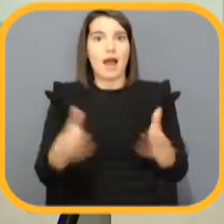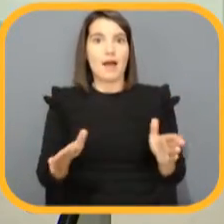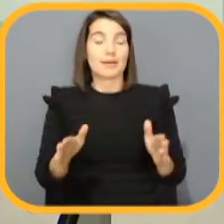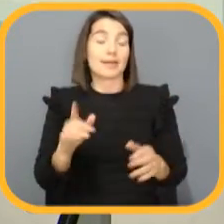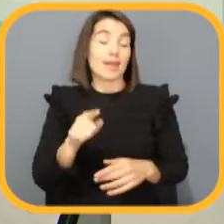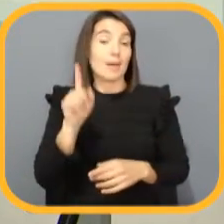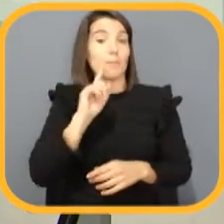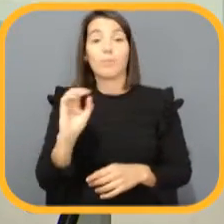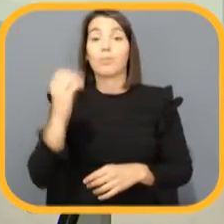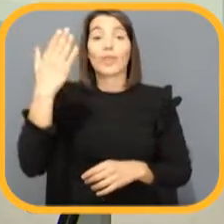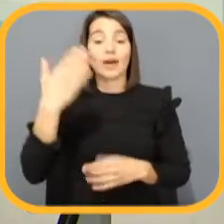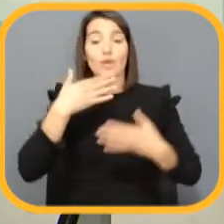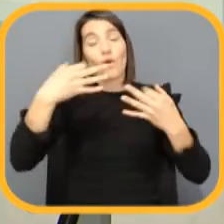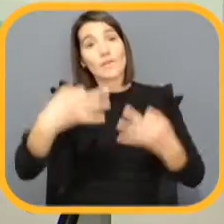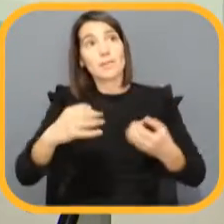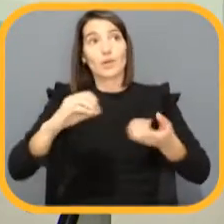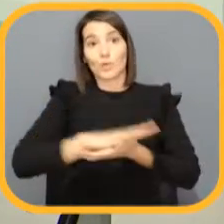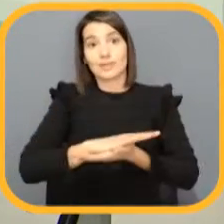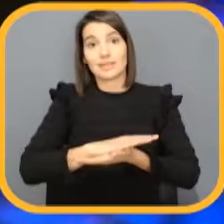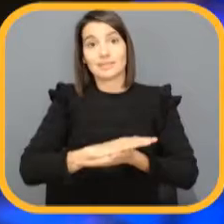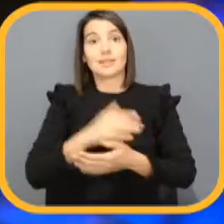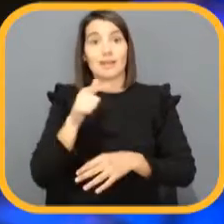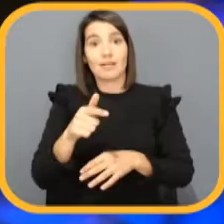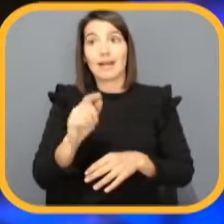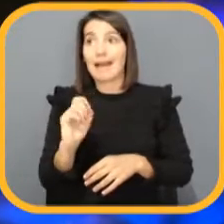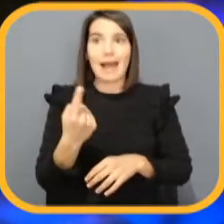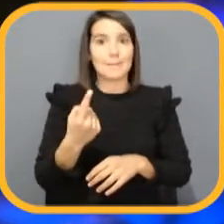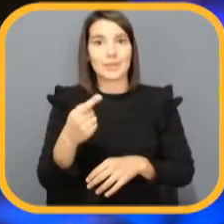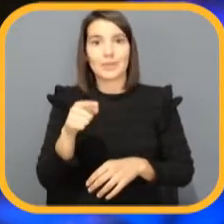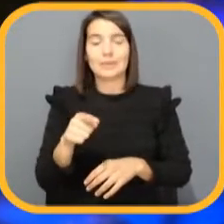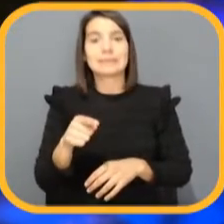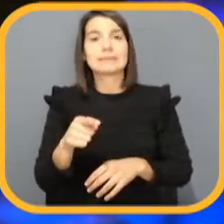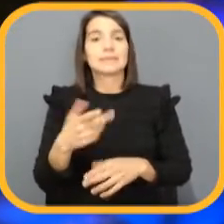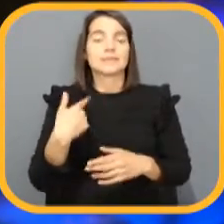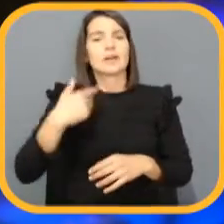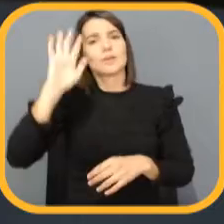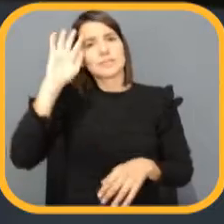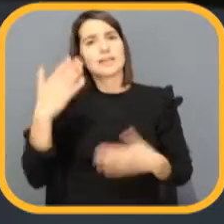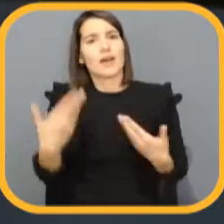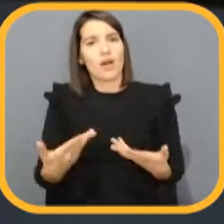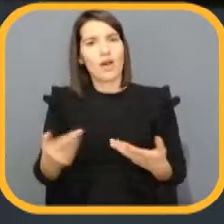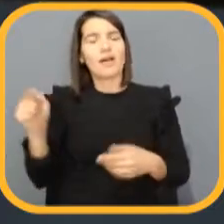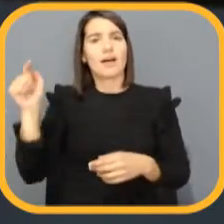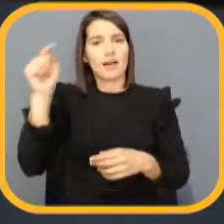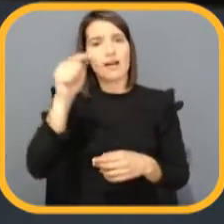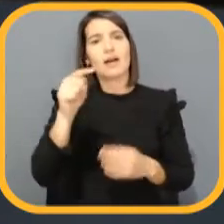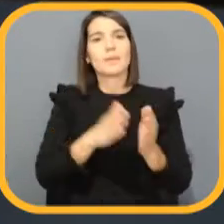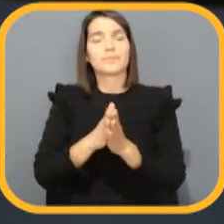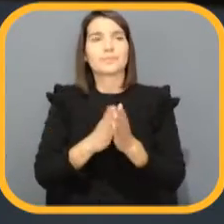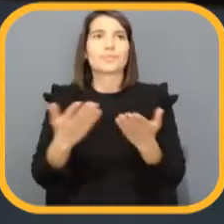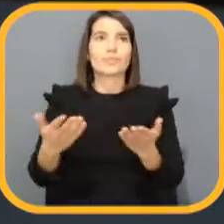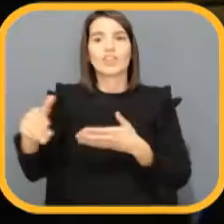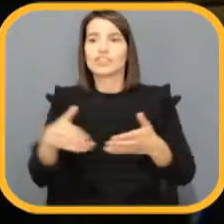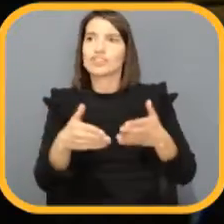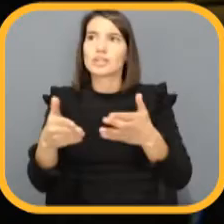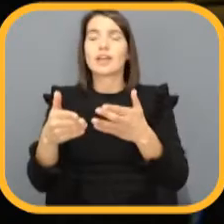E a nossa principal prioridade é confirmar a notícia, dá-la o mais rápido possível. Bem sei que hoje em dia há quem